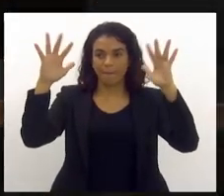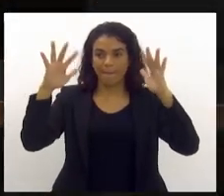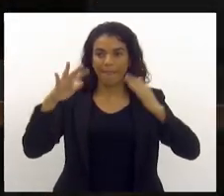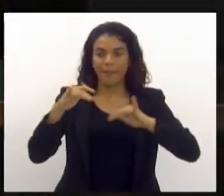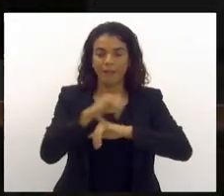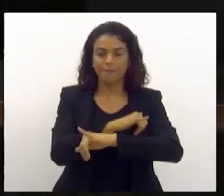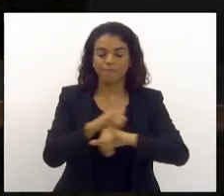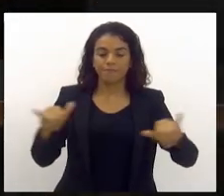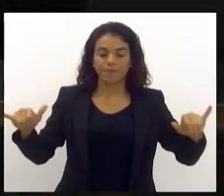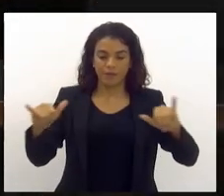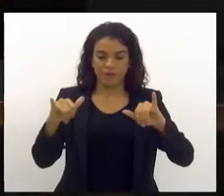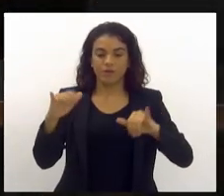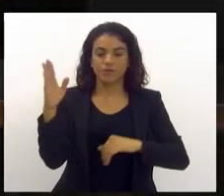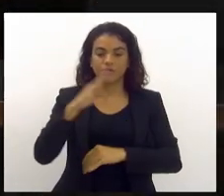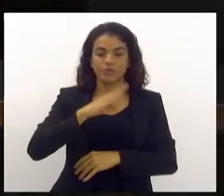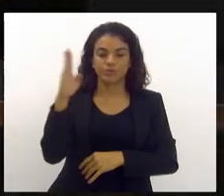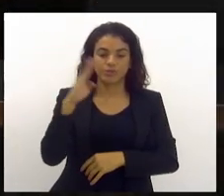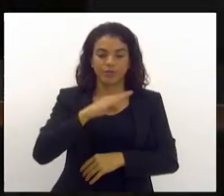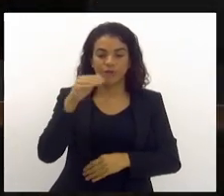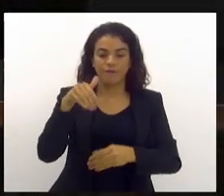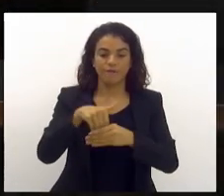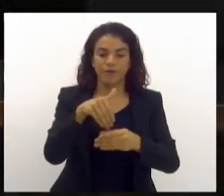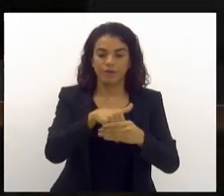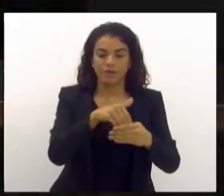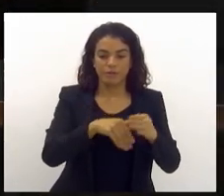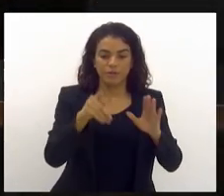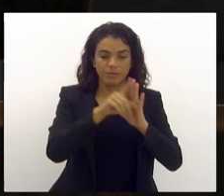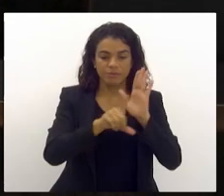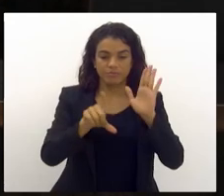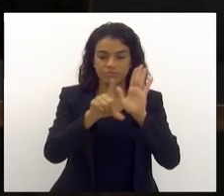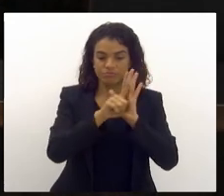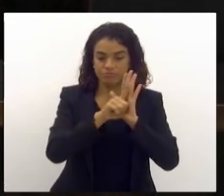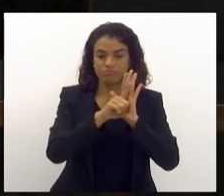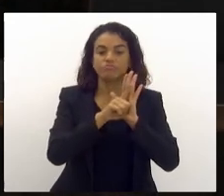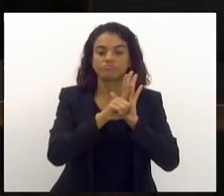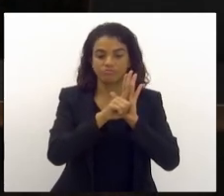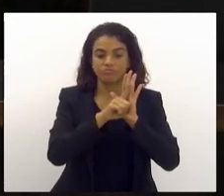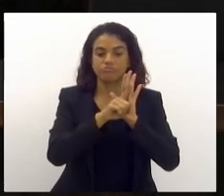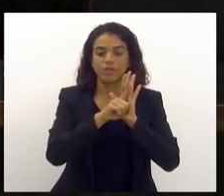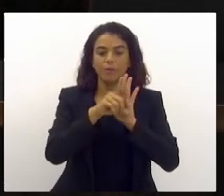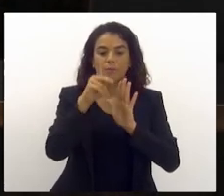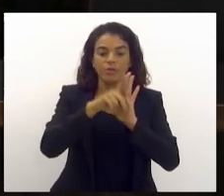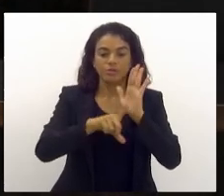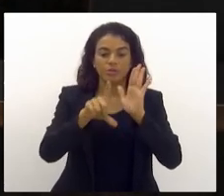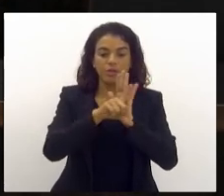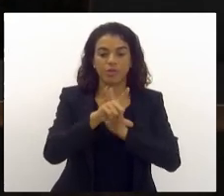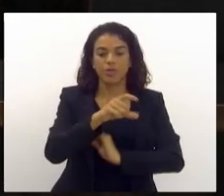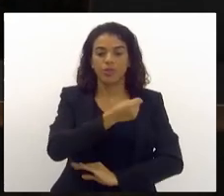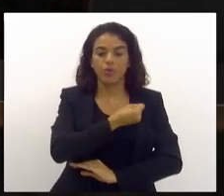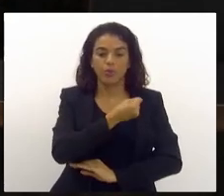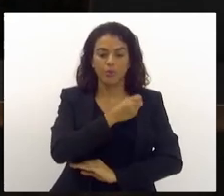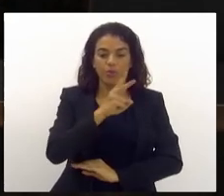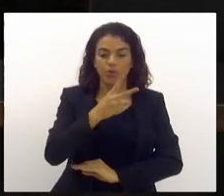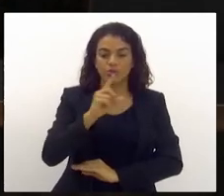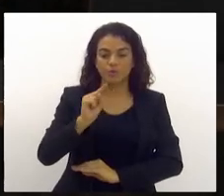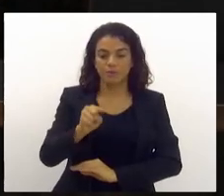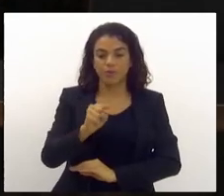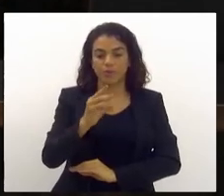Anuncio, em regime de urgência, em votação, em discussão única, projeto de lei número